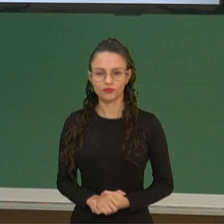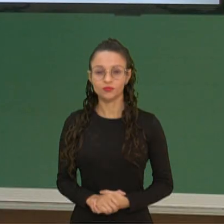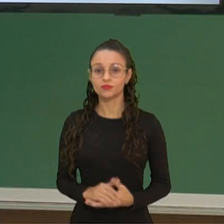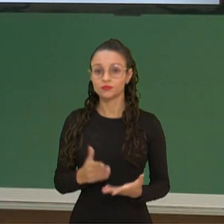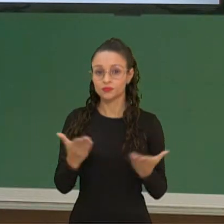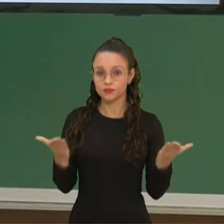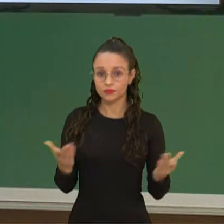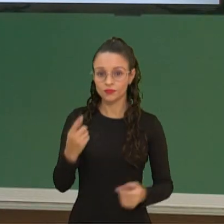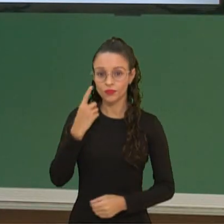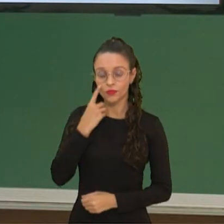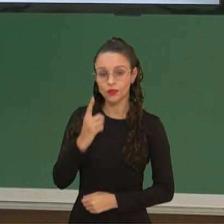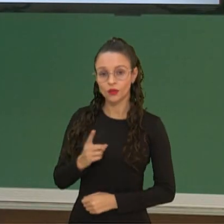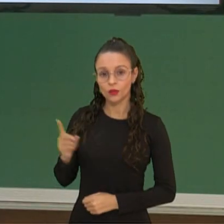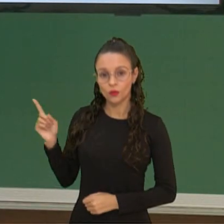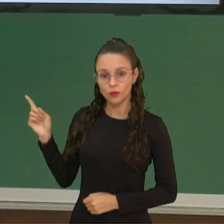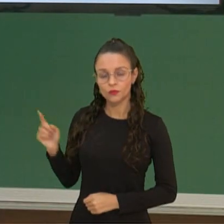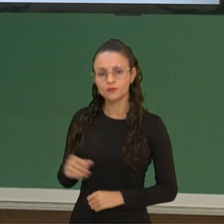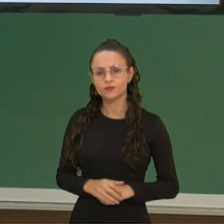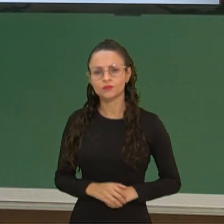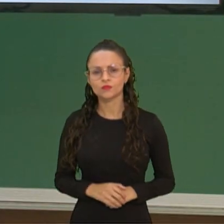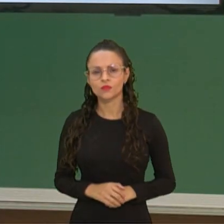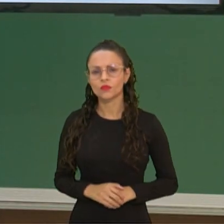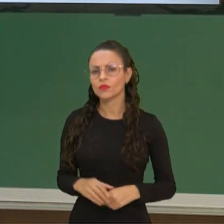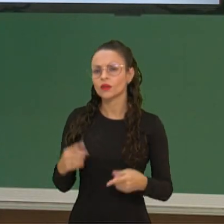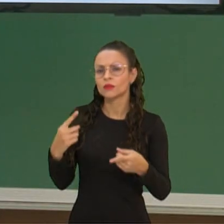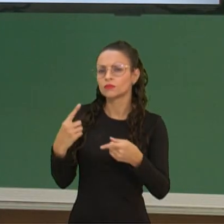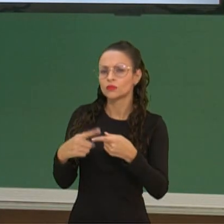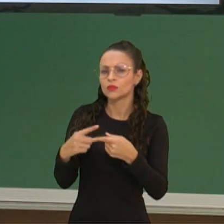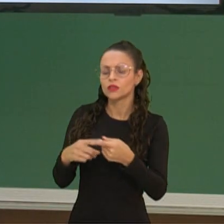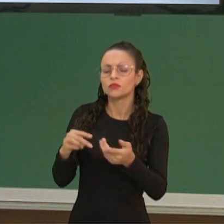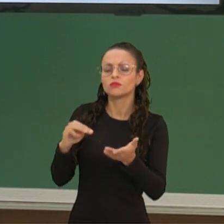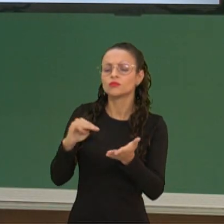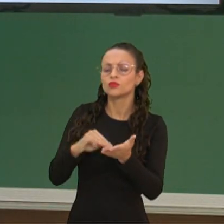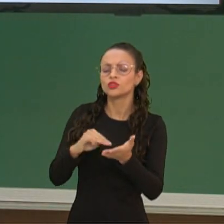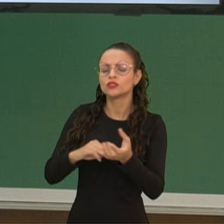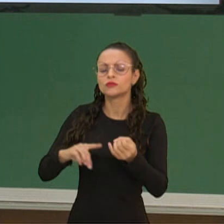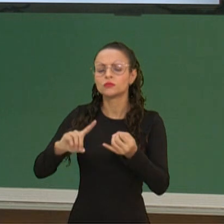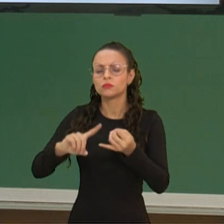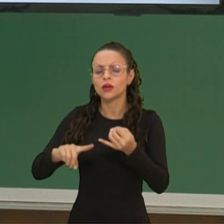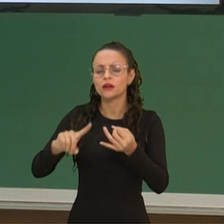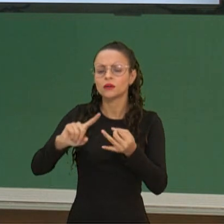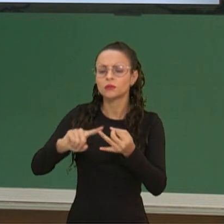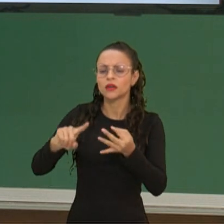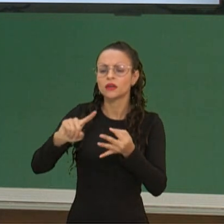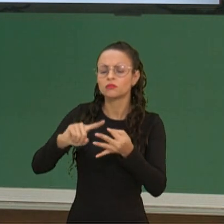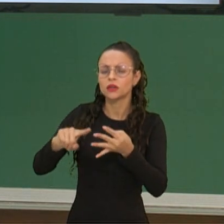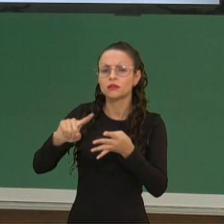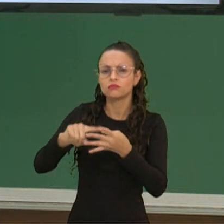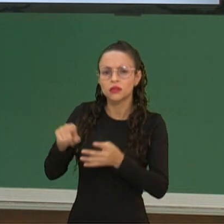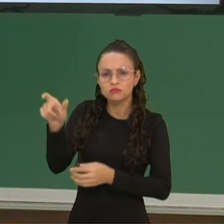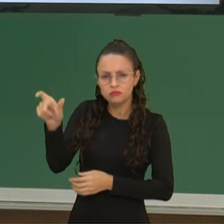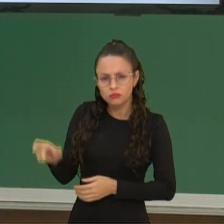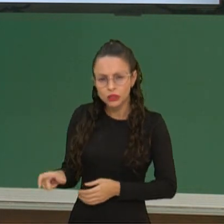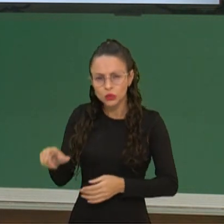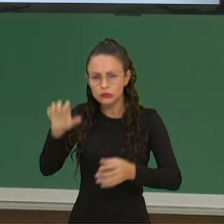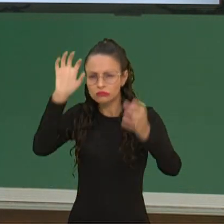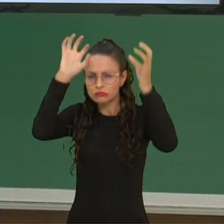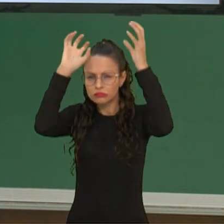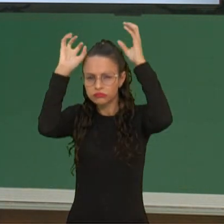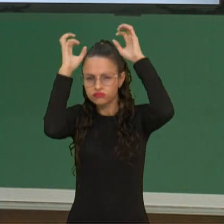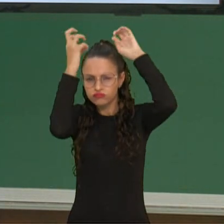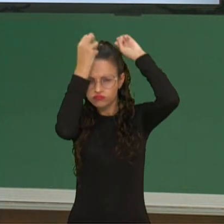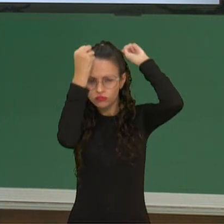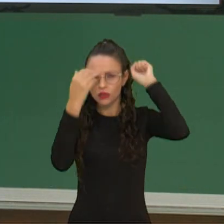então vamos dar uma olhada em quais são as causas o que leva uma pessoa a desenvolver algum tipo de transtorno alimentar